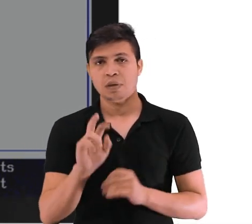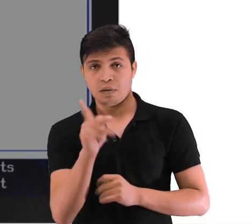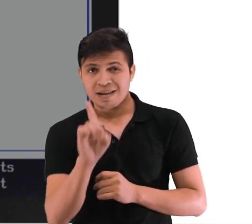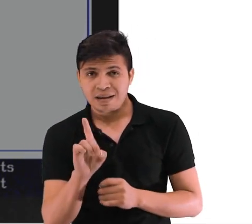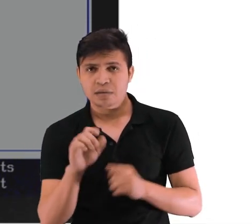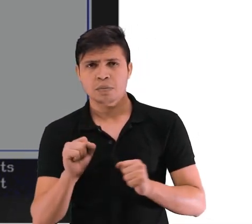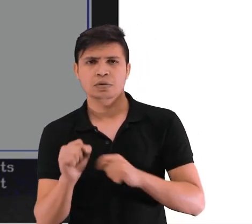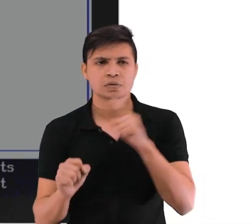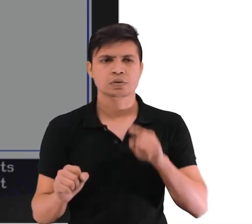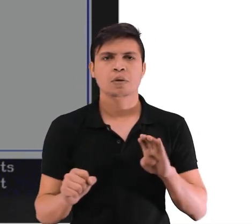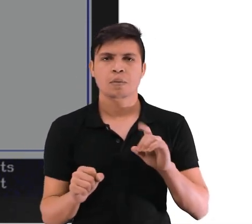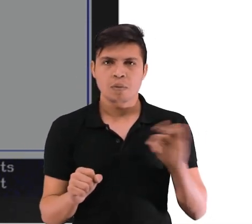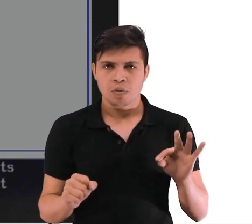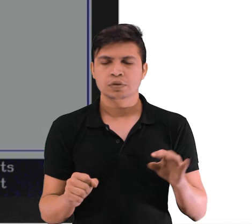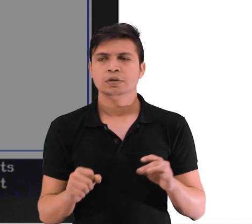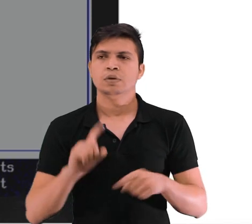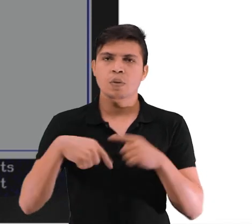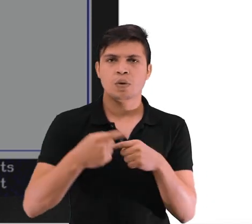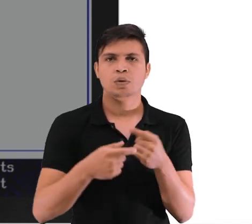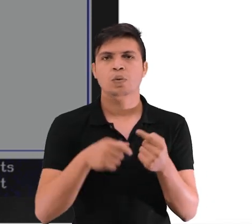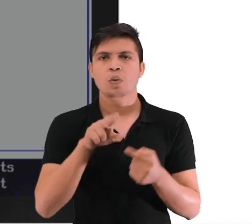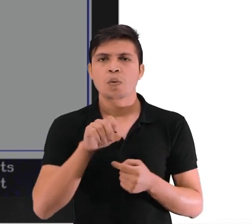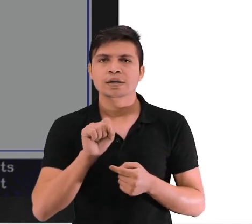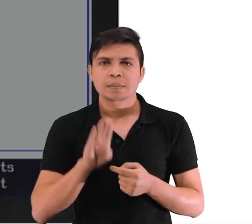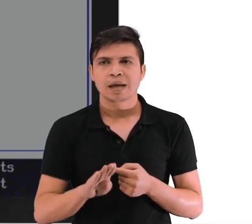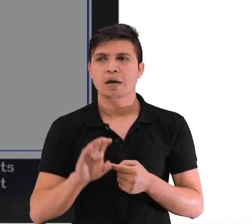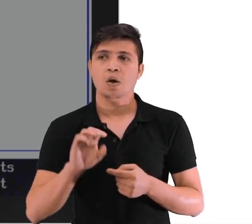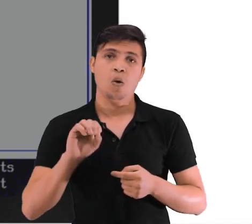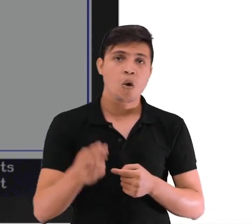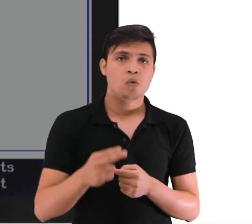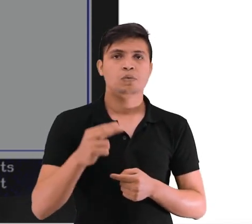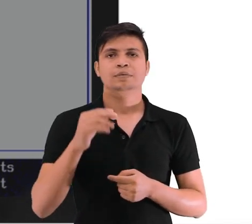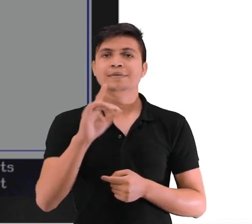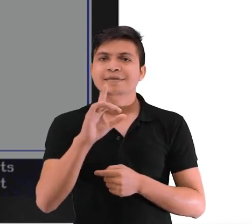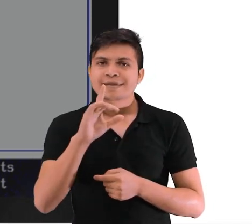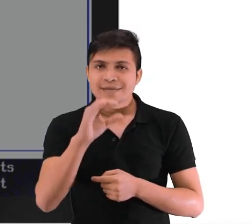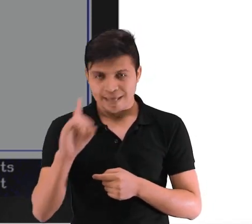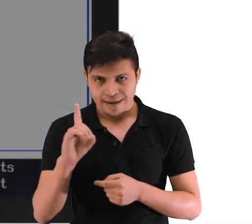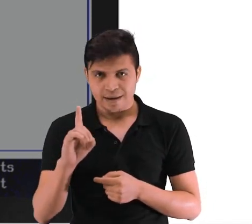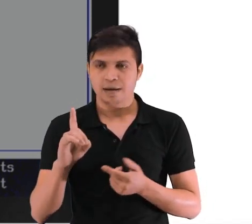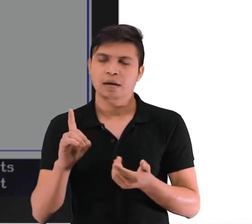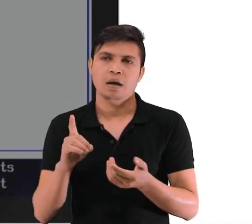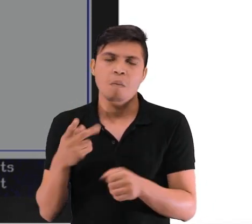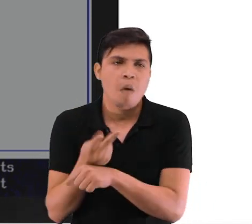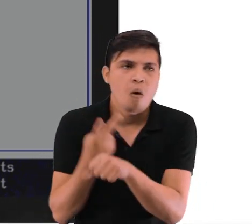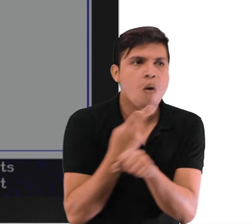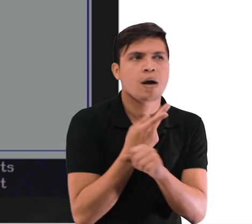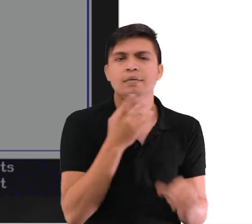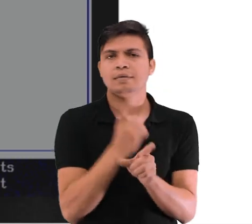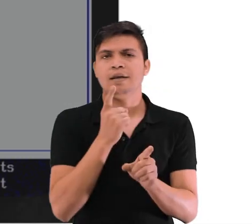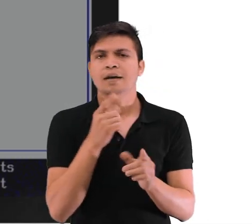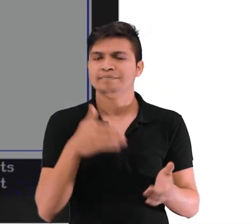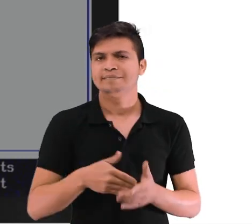no caso USB, ou então a entrada de CD, e vai tentar realizar a entrada no sistema.